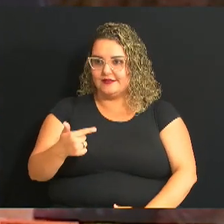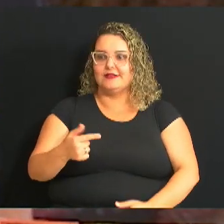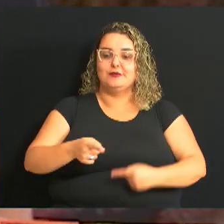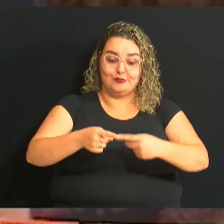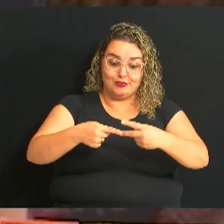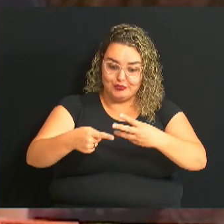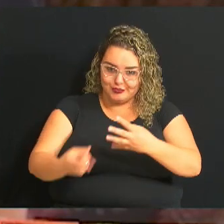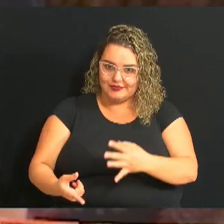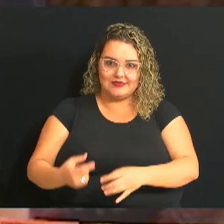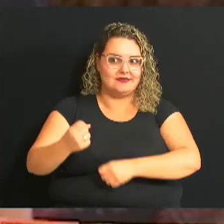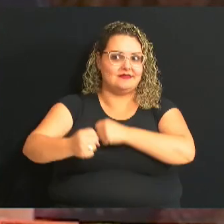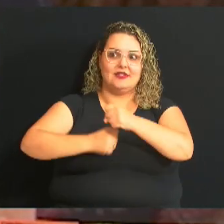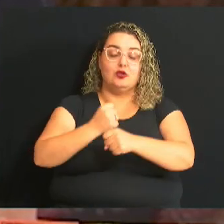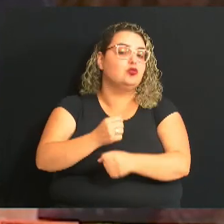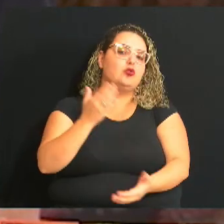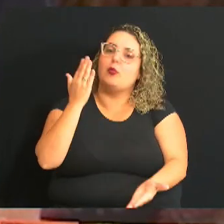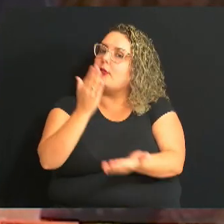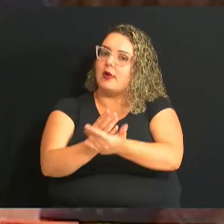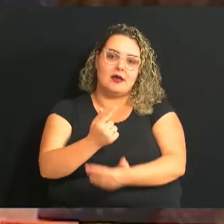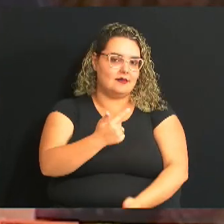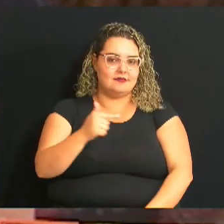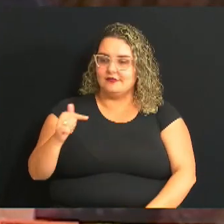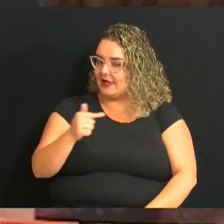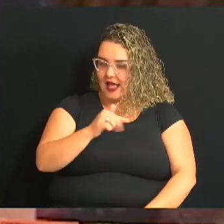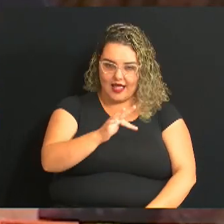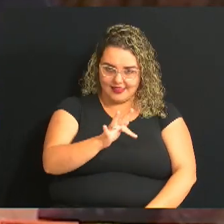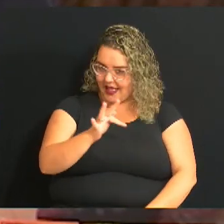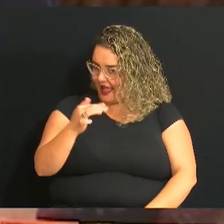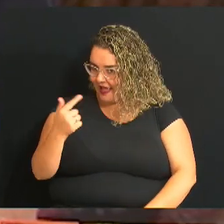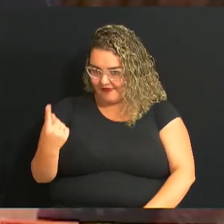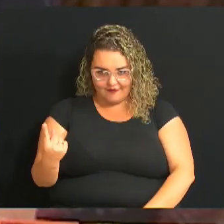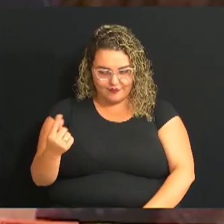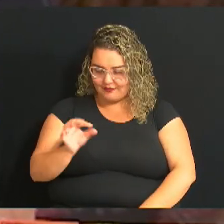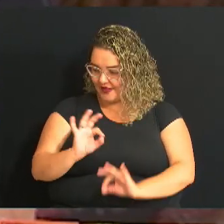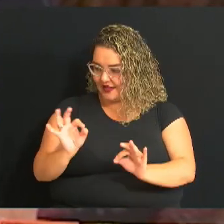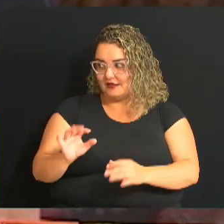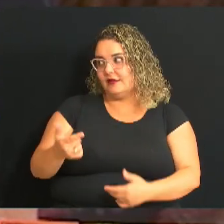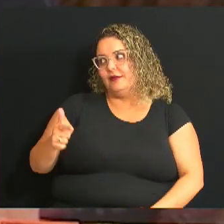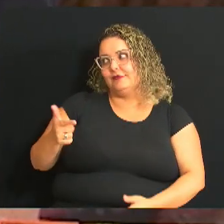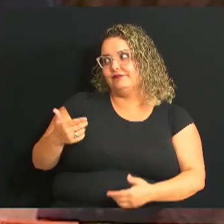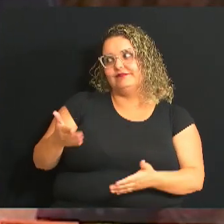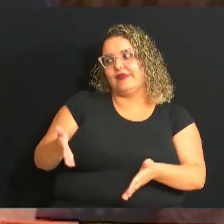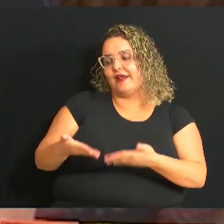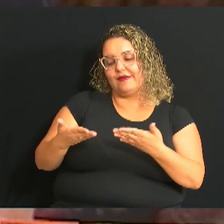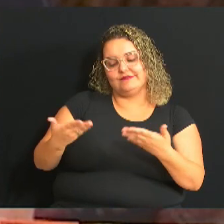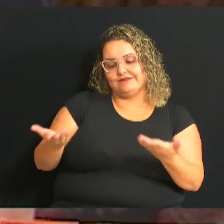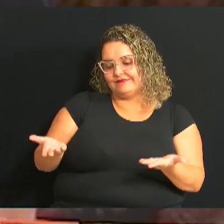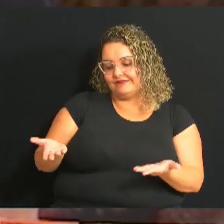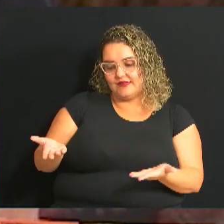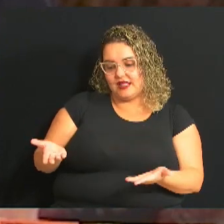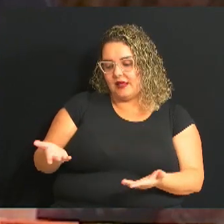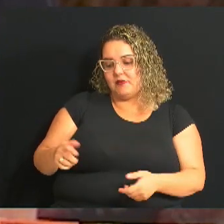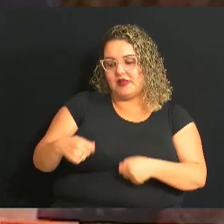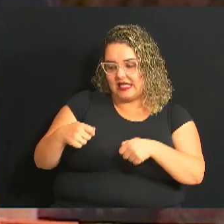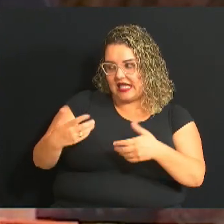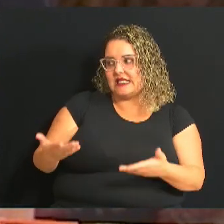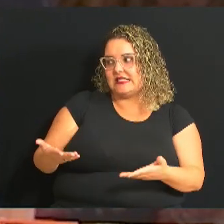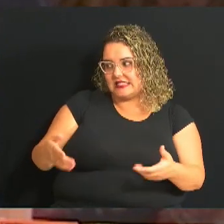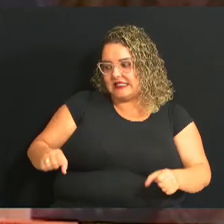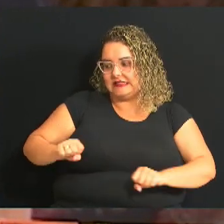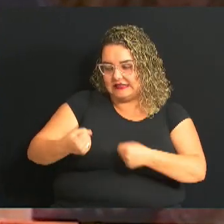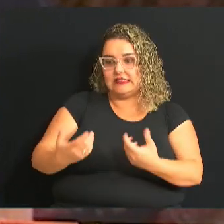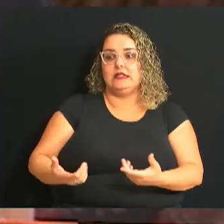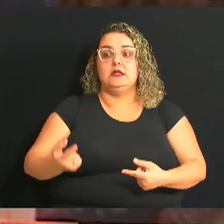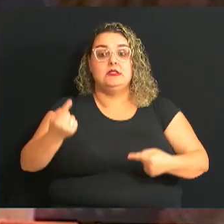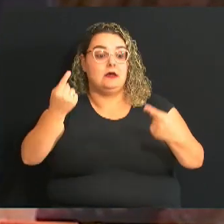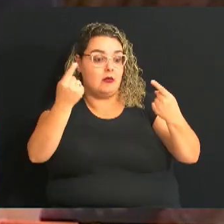não para na Fórmula 1. Não tem moleza. Não tem moleza, né? Ou você está desenvolvendo um carro novo, ou você está competindo, ou quando chega as férias